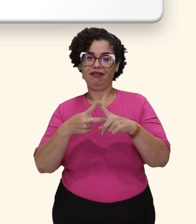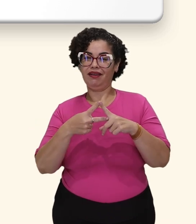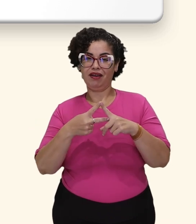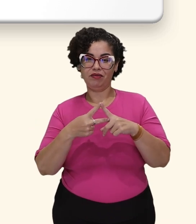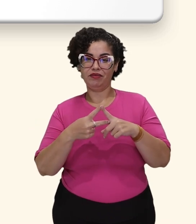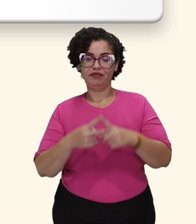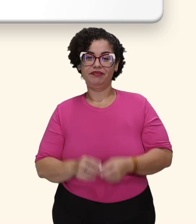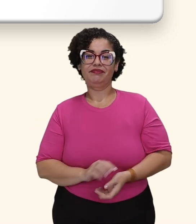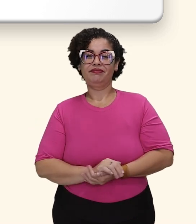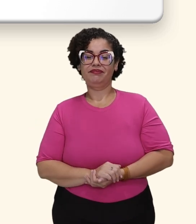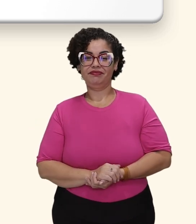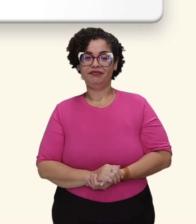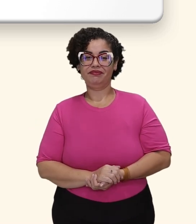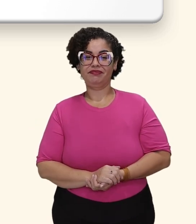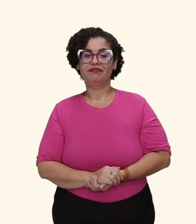triângulo.